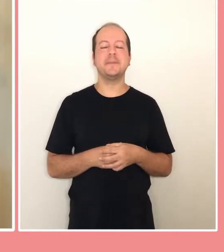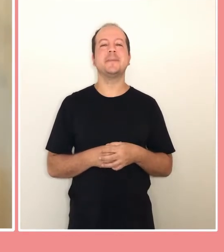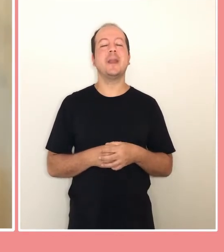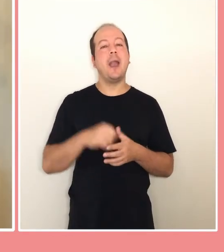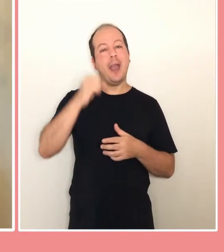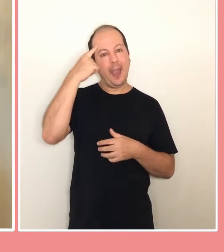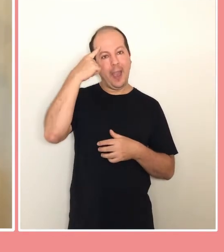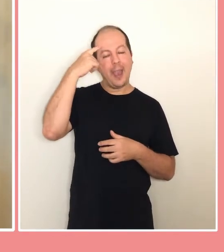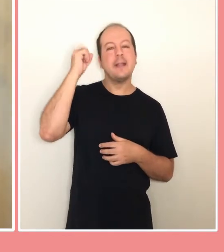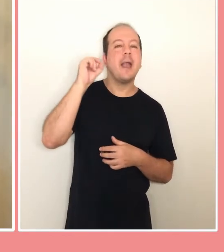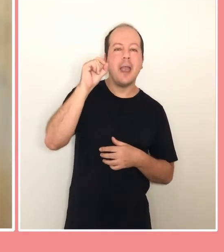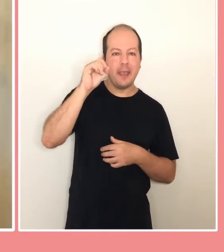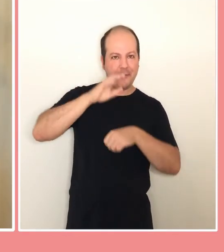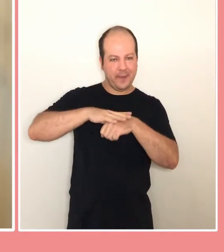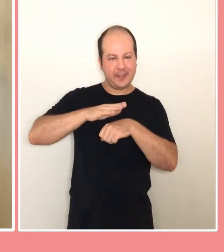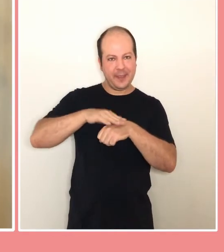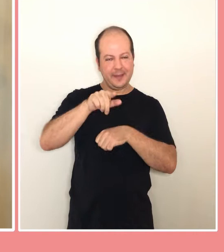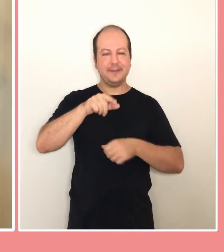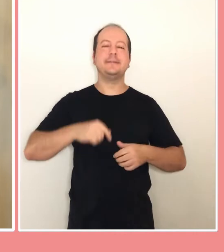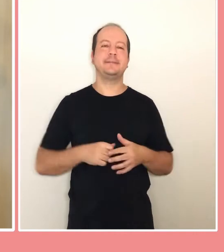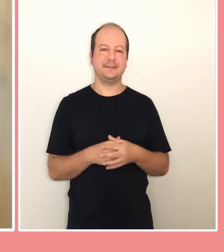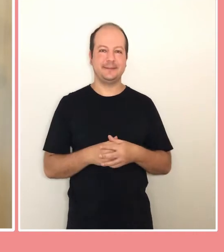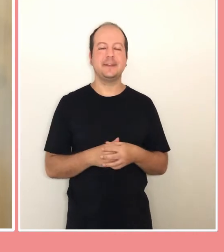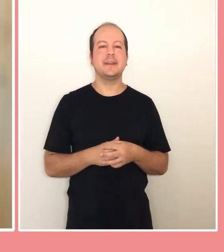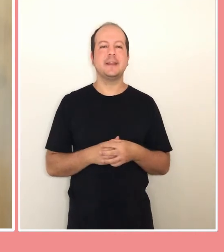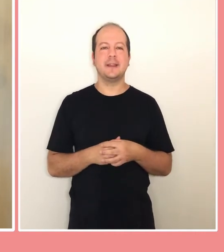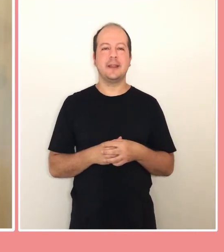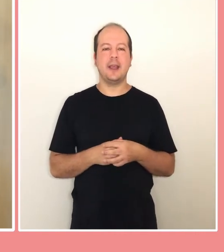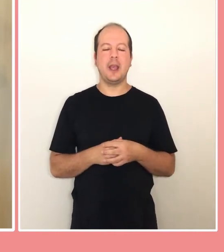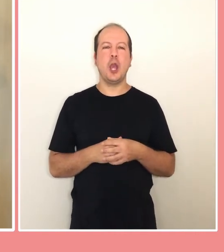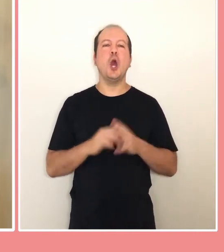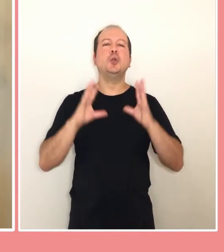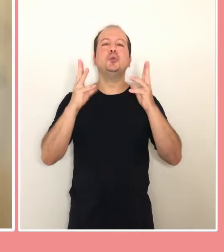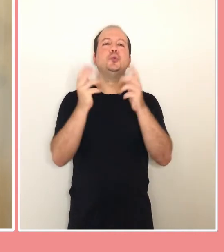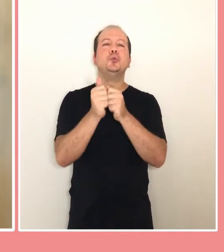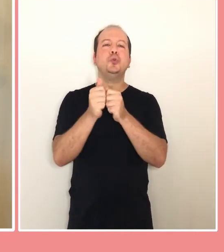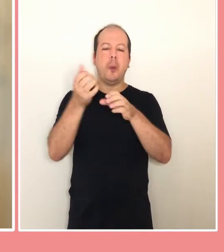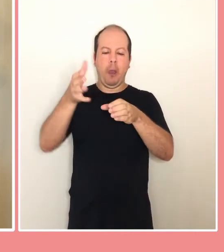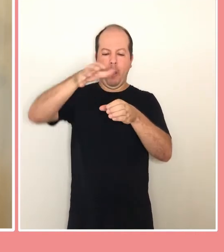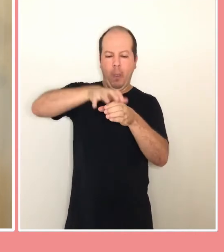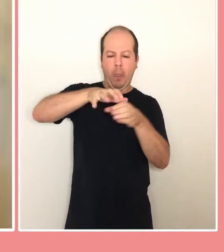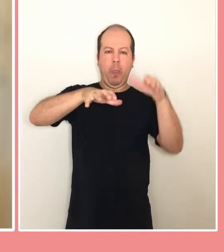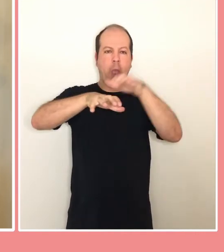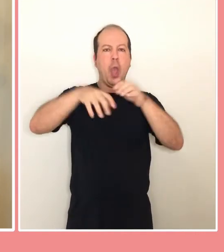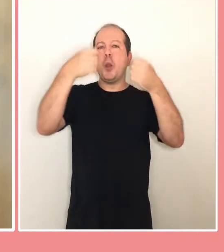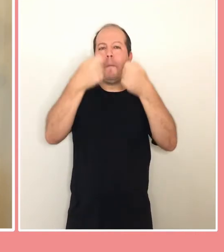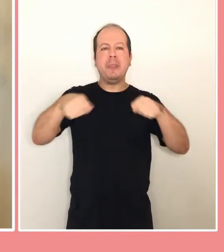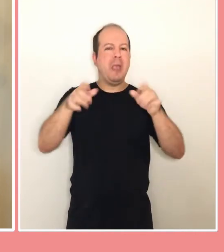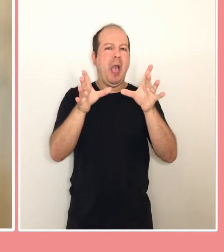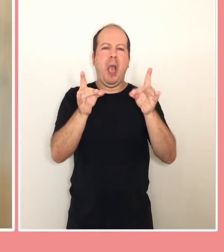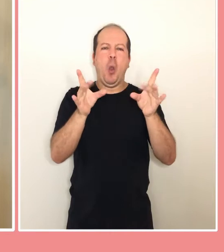A ideia desse instrumento, ele basicamente é todo encaixado, então